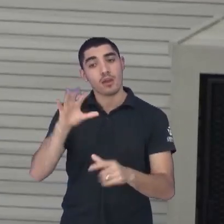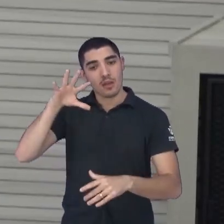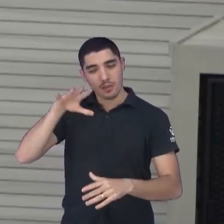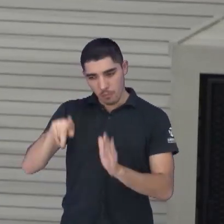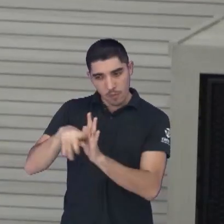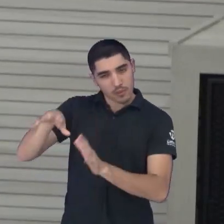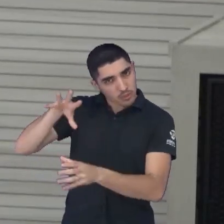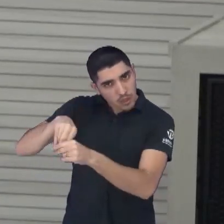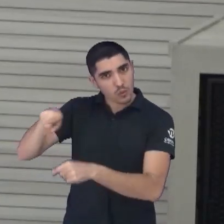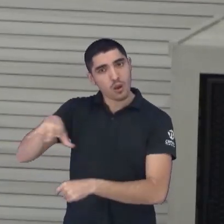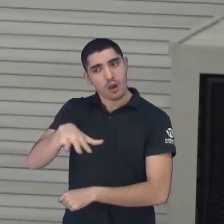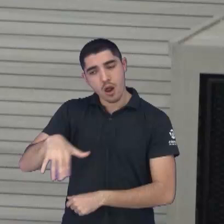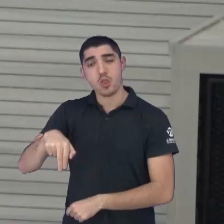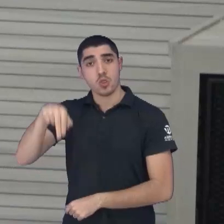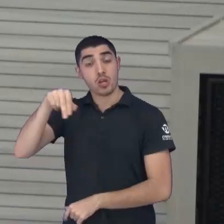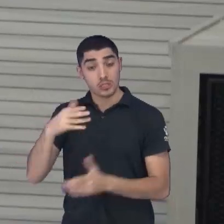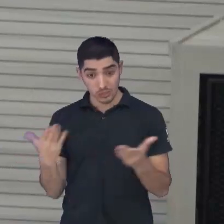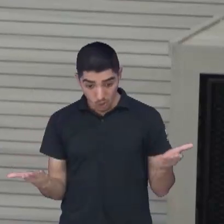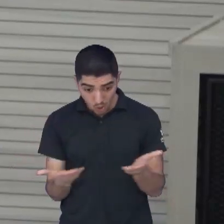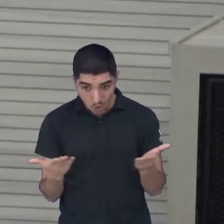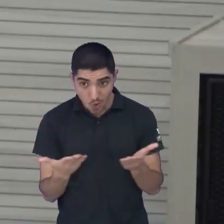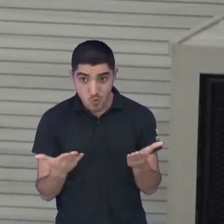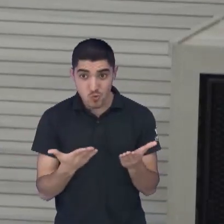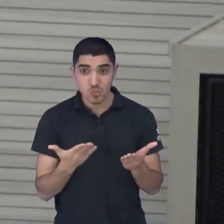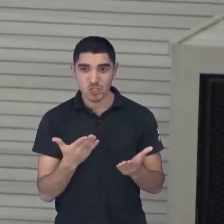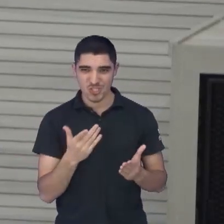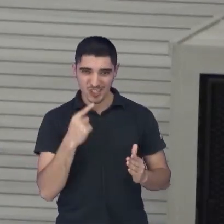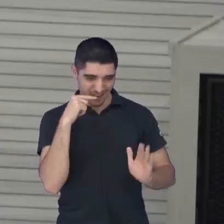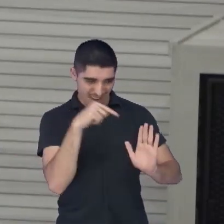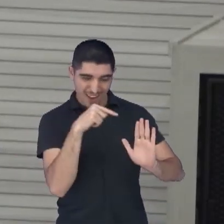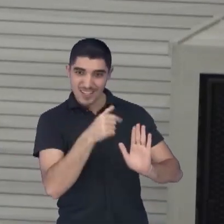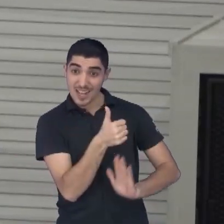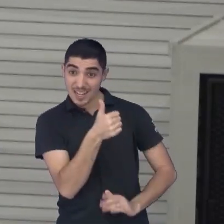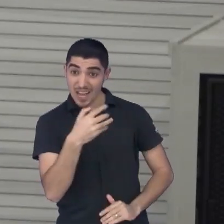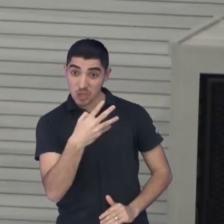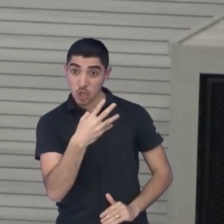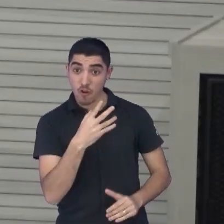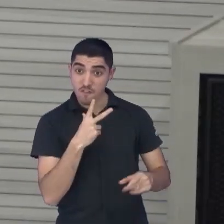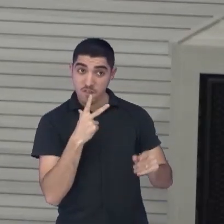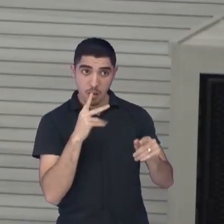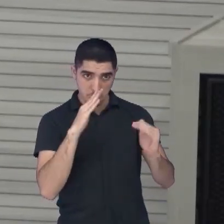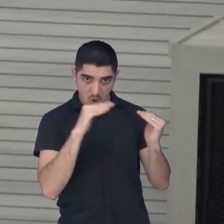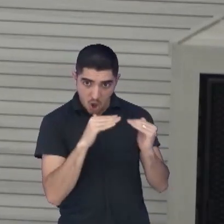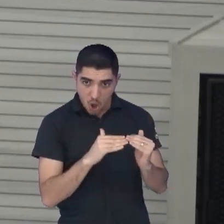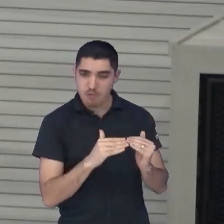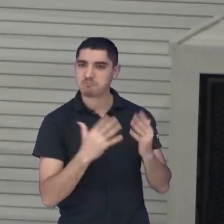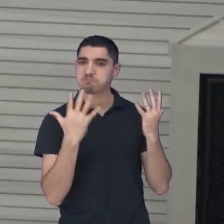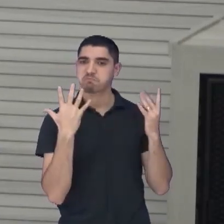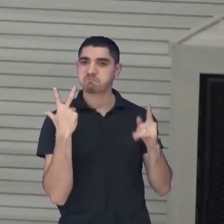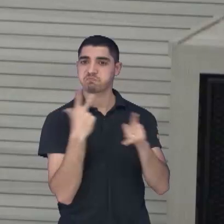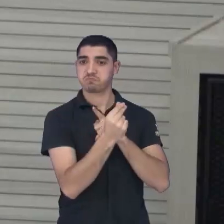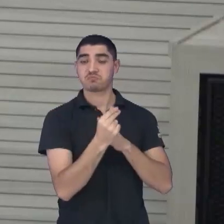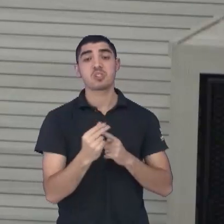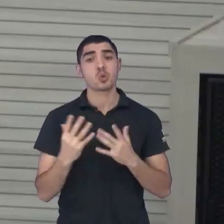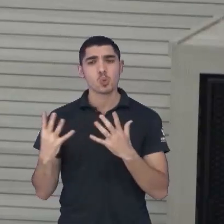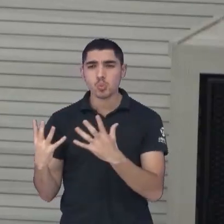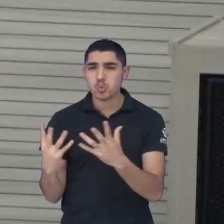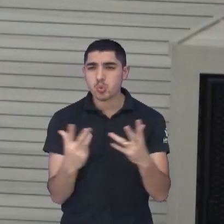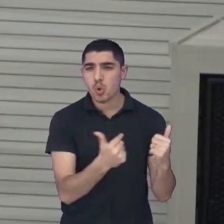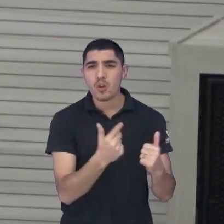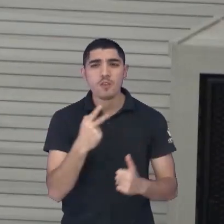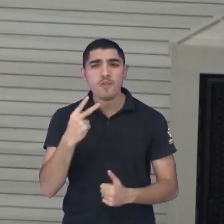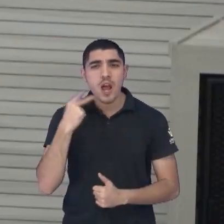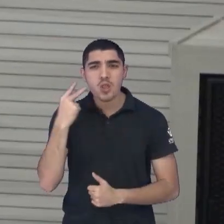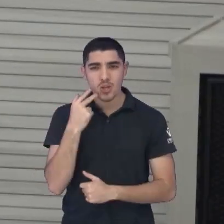região. É uma vitória o que aconteceu aqui dentro dessa casa. E eu quero parabenizar todos os 13 vereadores que